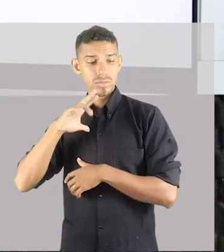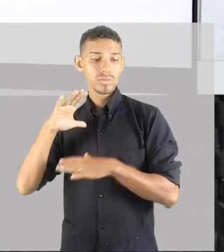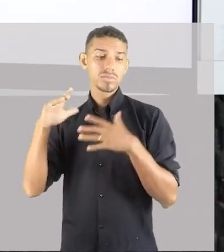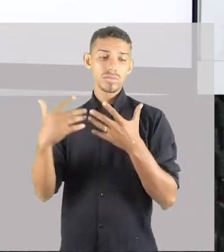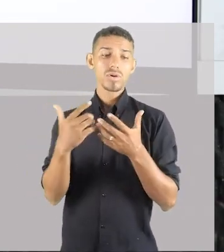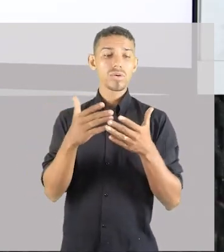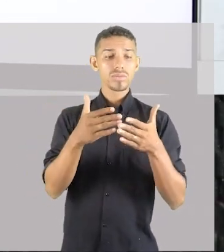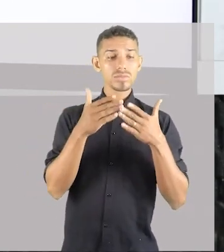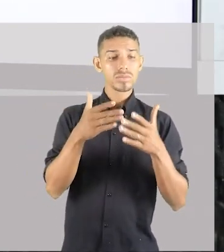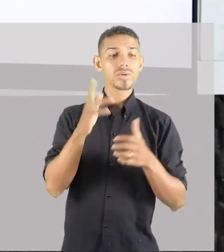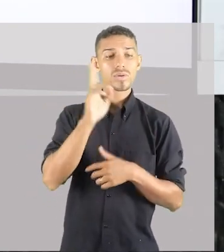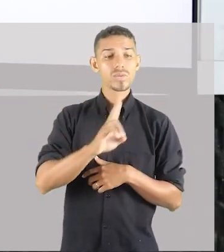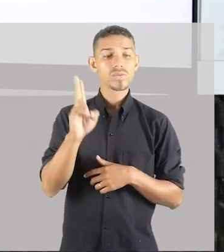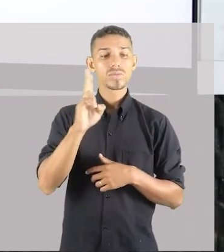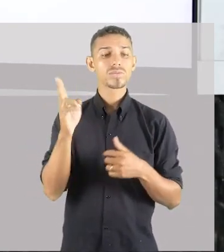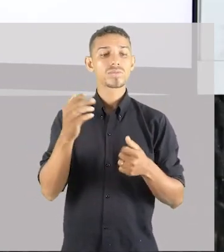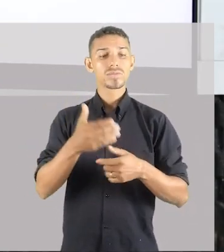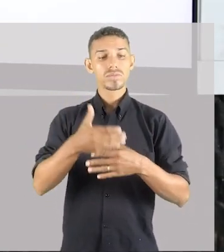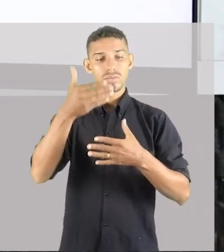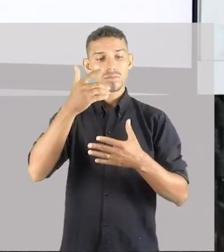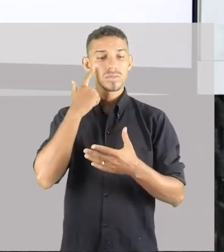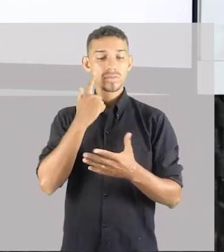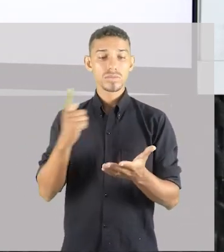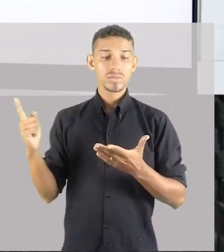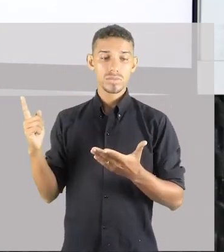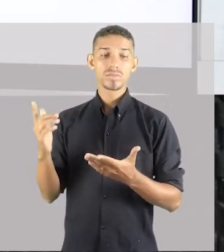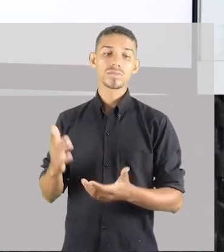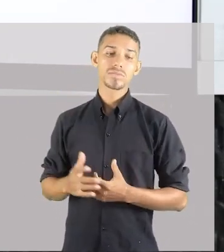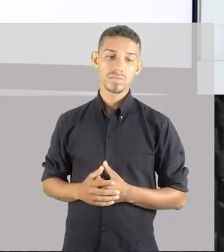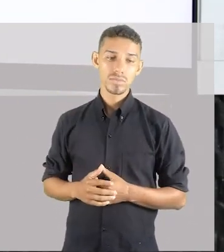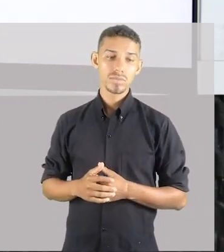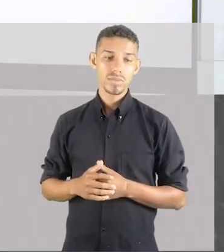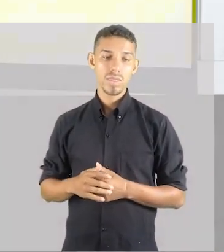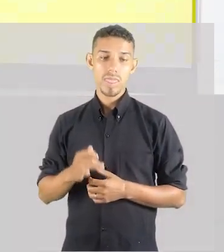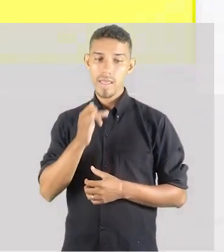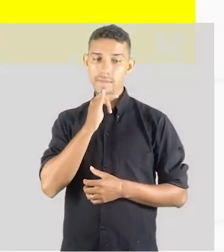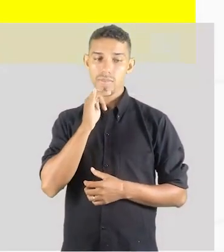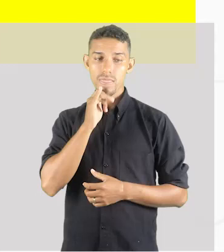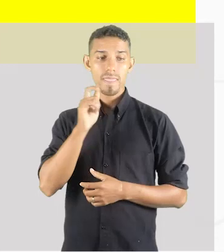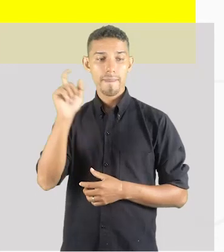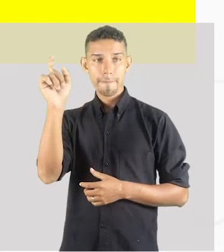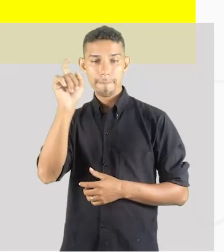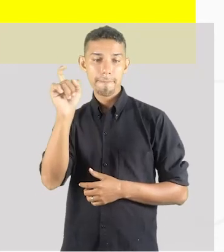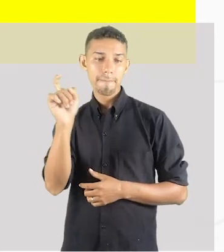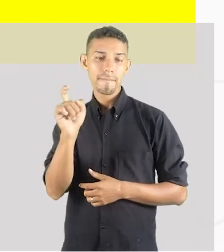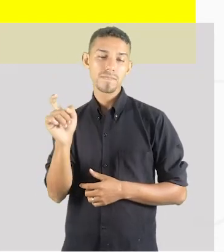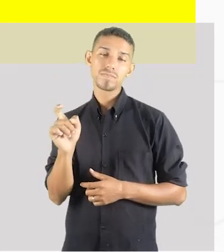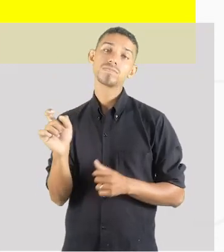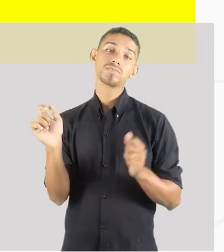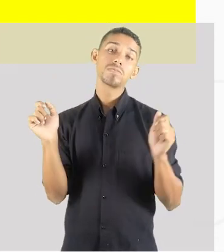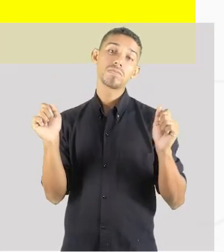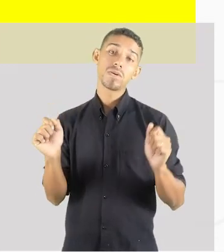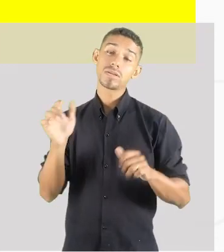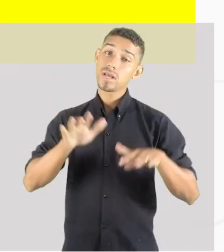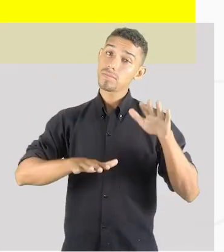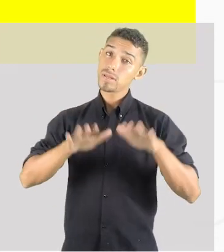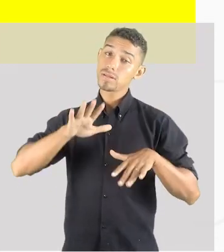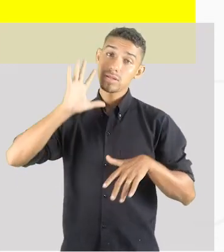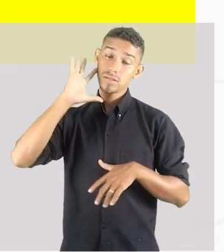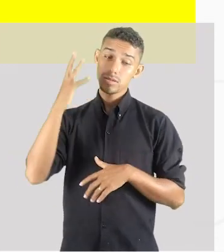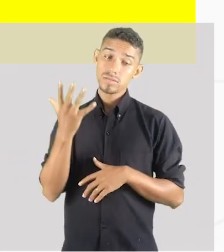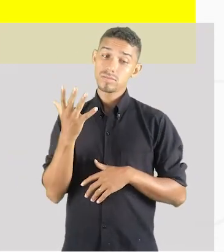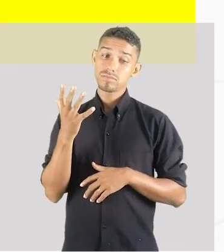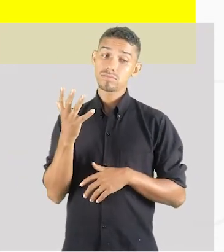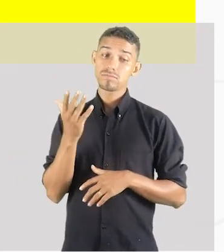hora que alguém usa um mural ou uma parede para fazer um estêncil ou um grafite ele pode dependendo da situação